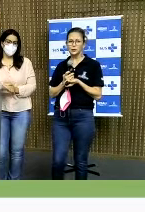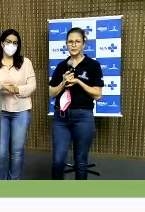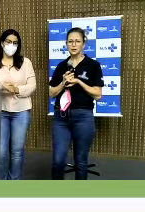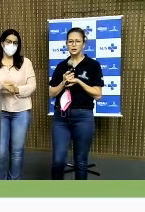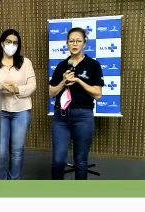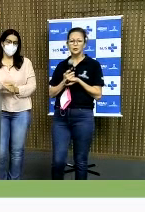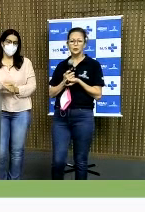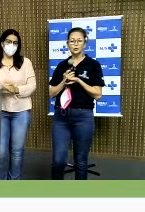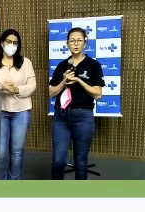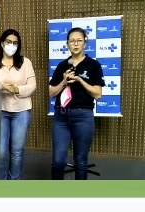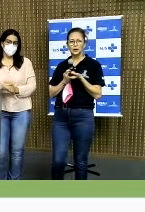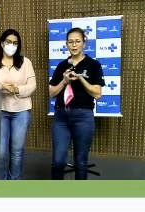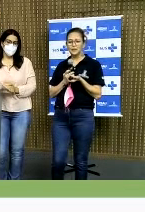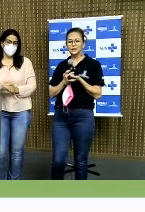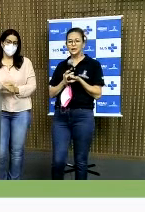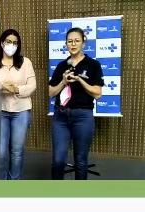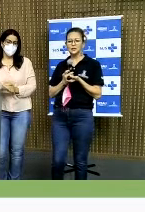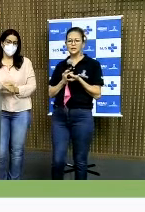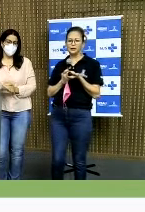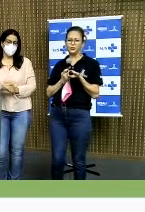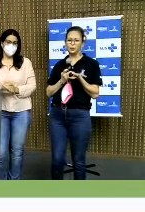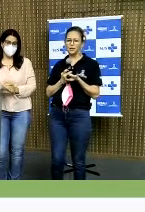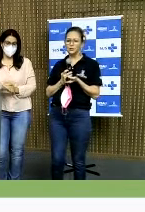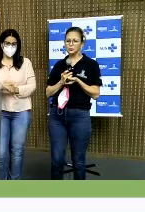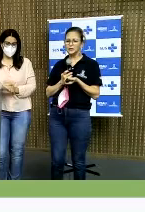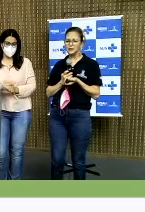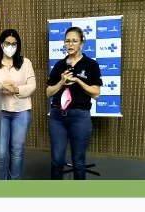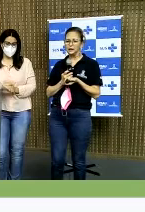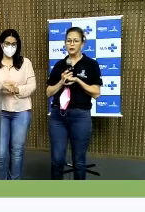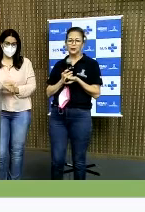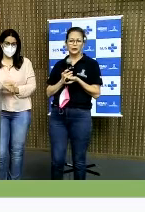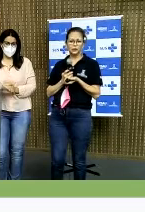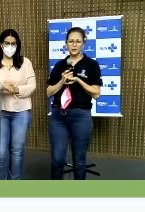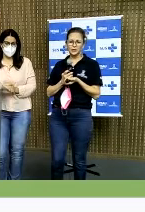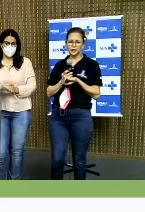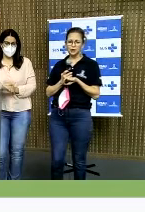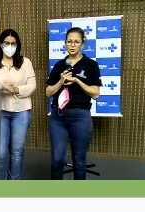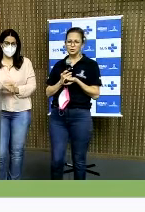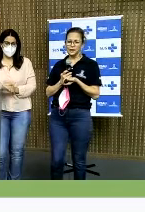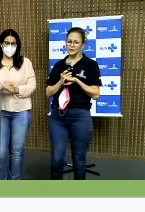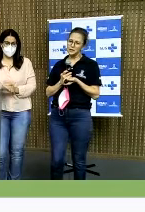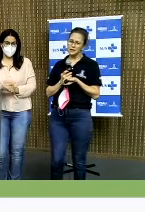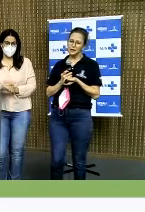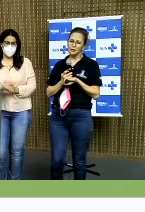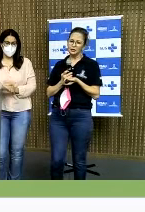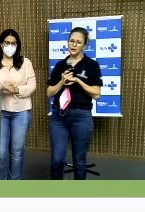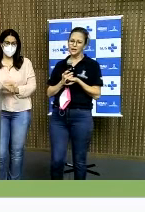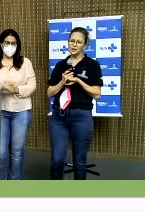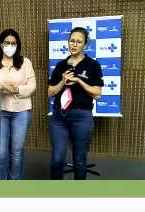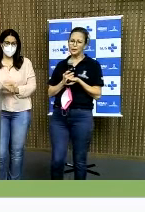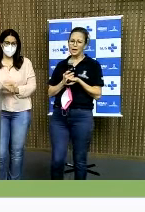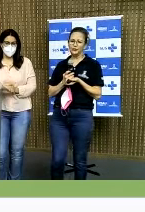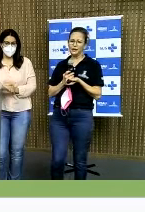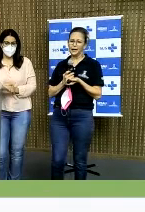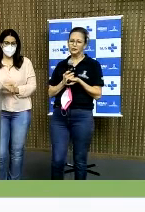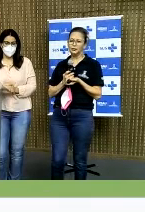são 2, que são dos residentes da enfermagem e da medicina. Não temos artigos ou teses que citaram a unidade